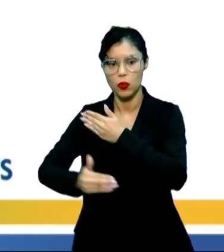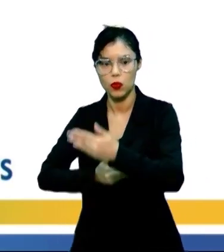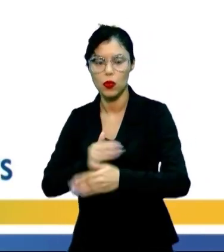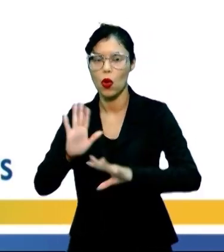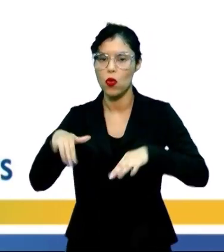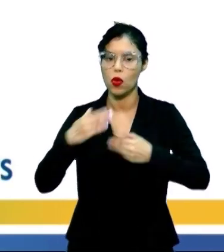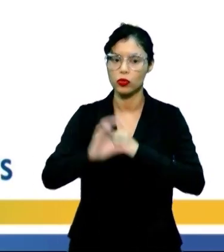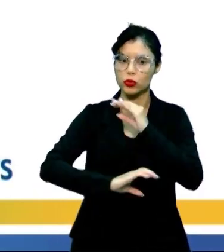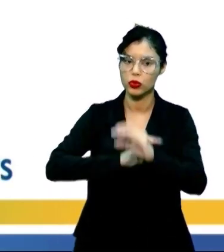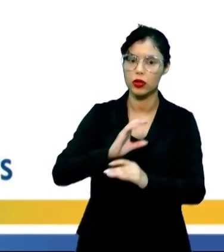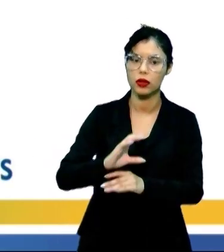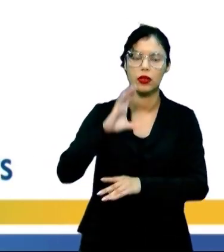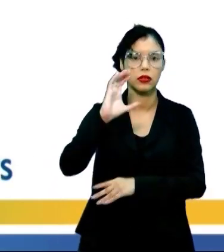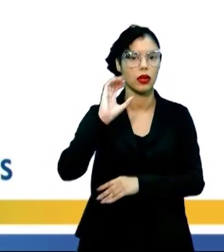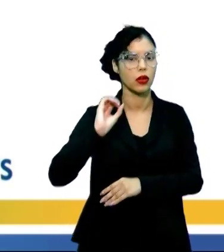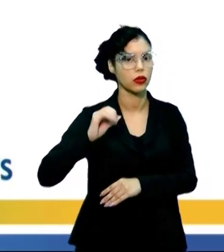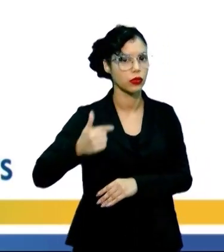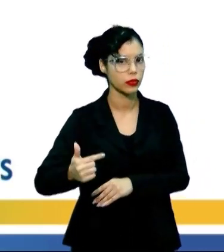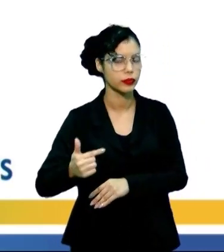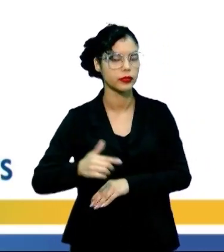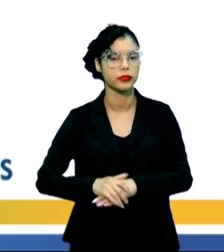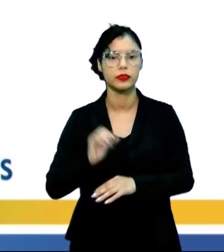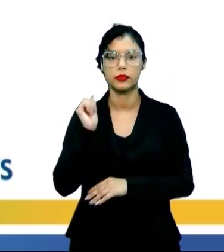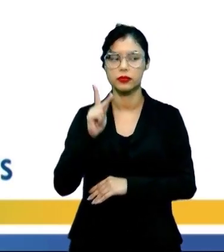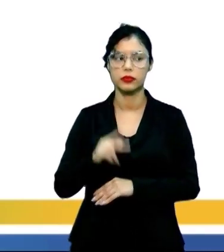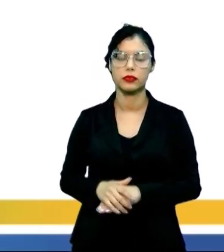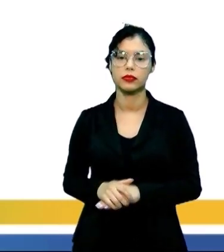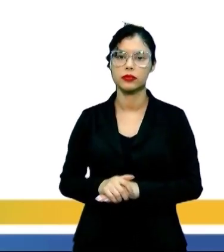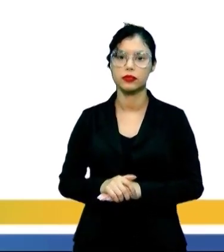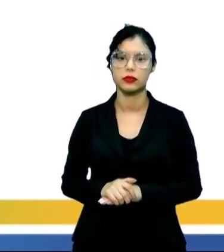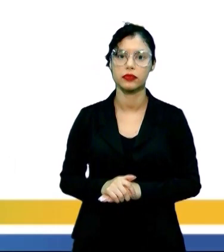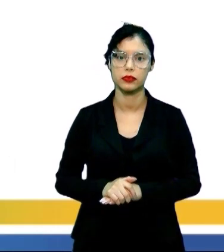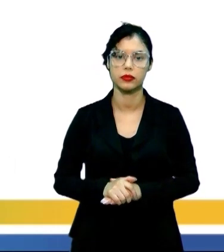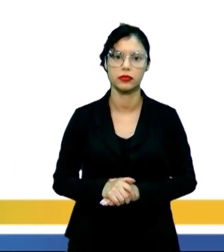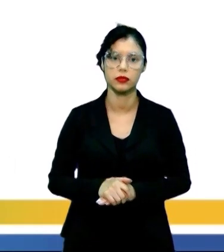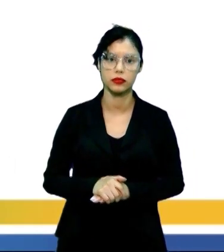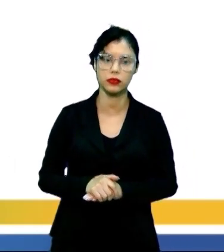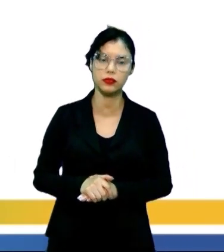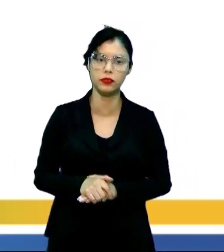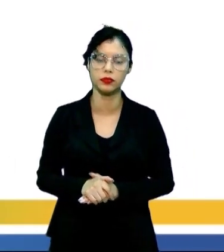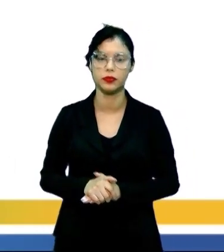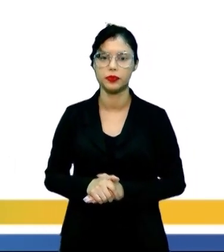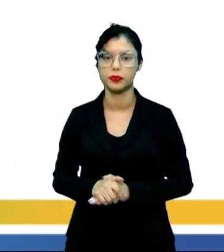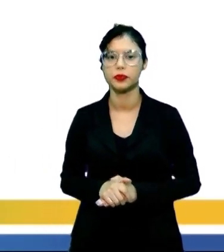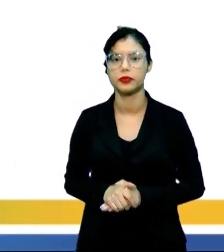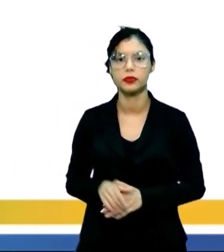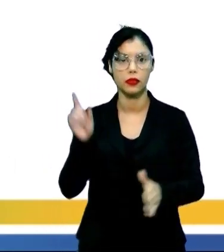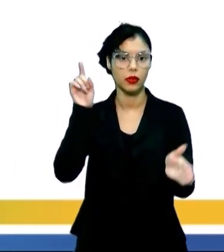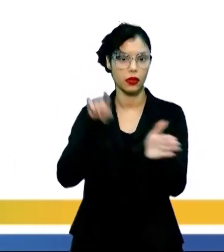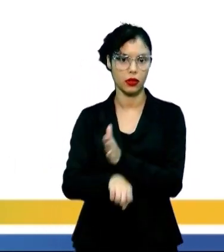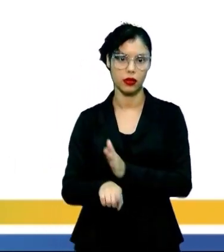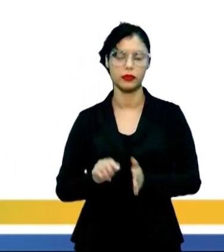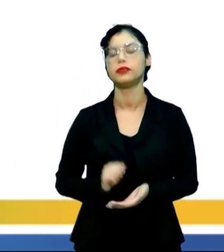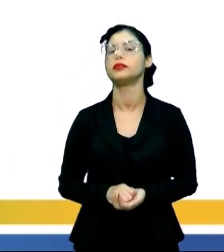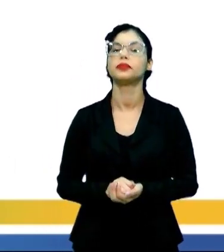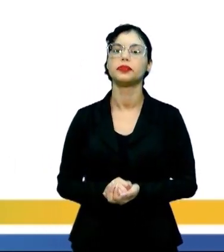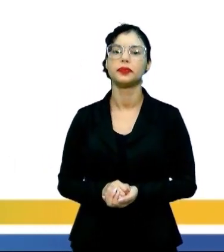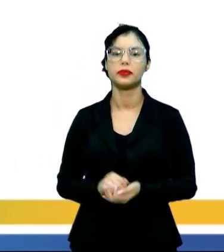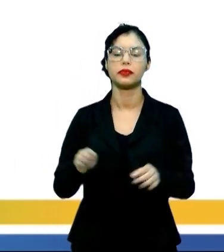ciclo será esse? O ciclo do carbono. Ok? Vamos então responder uma questão